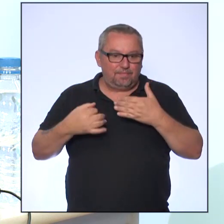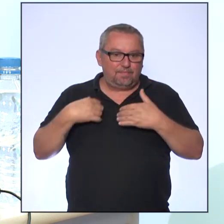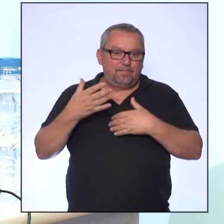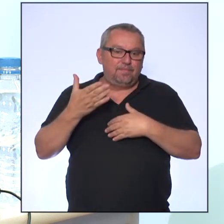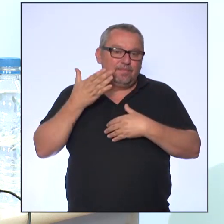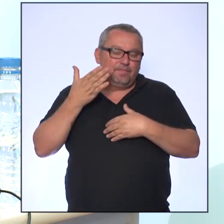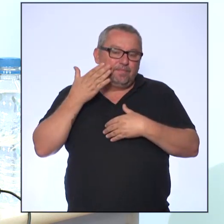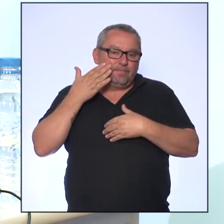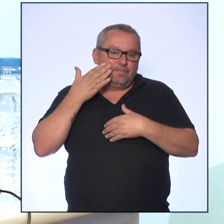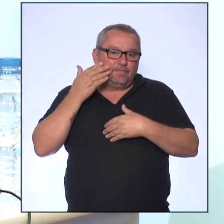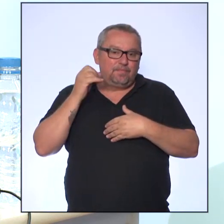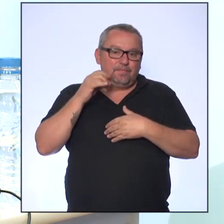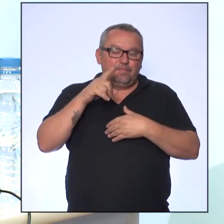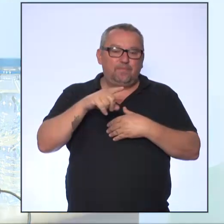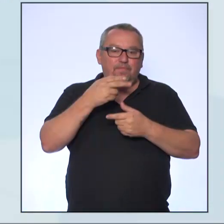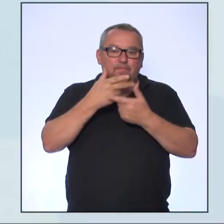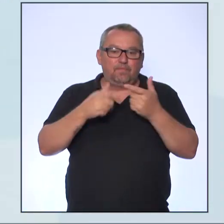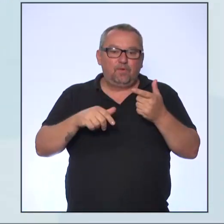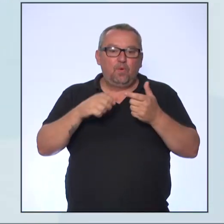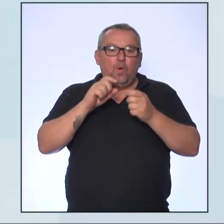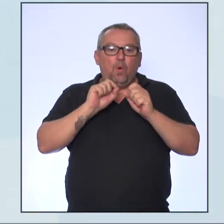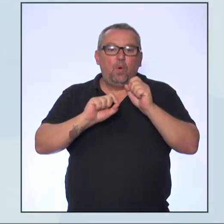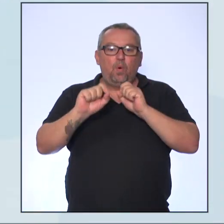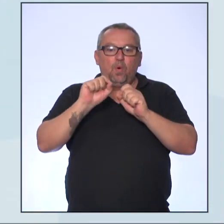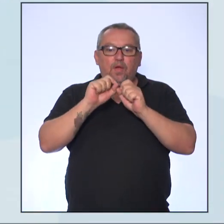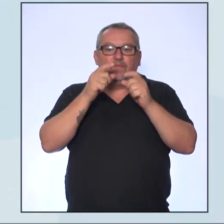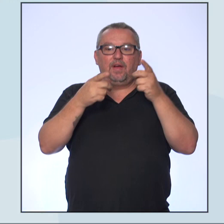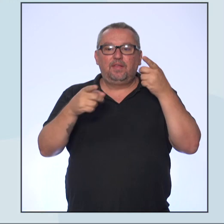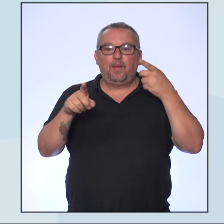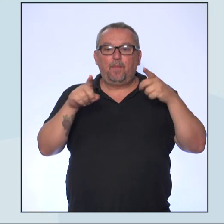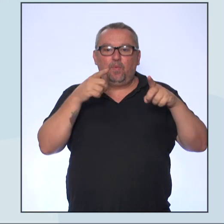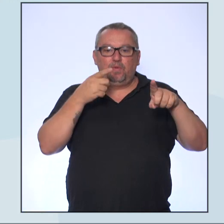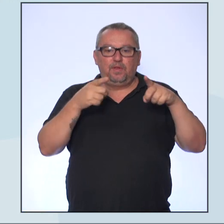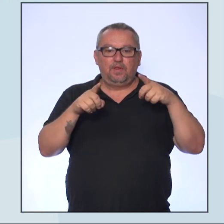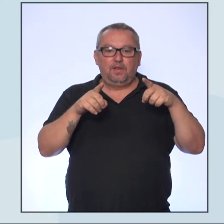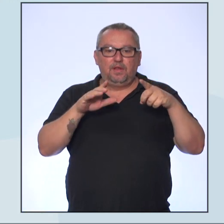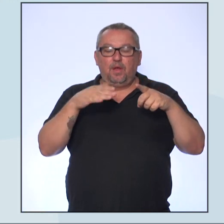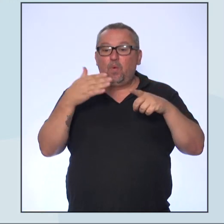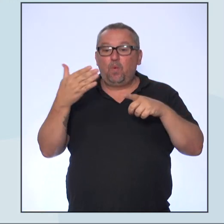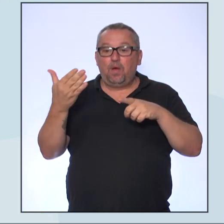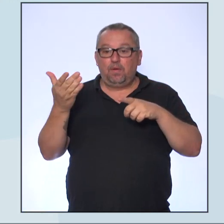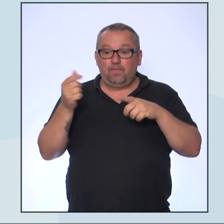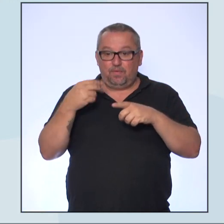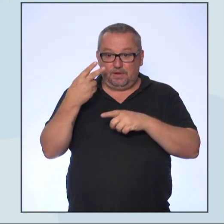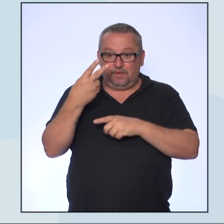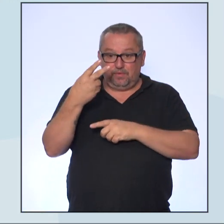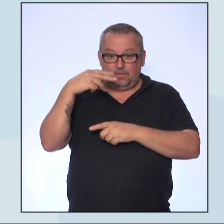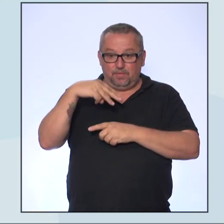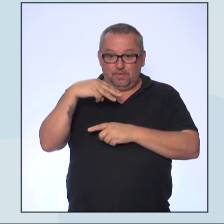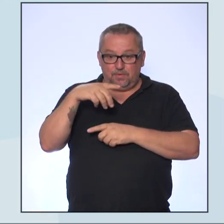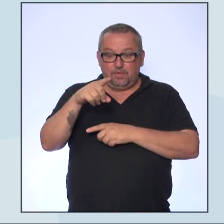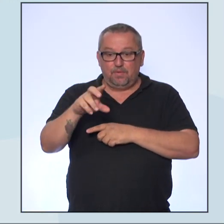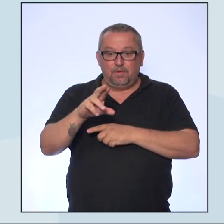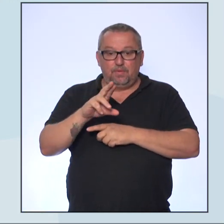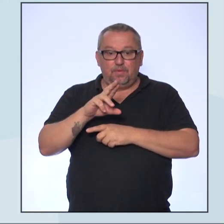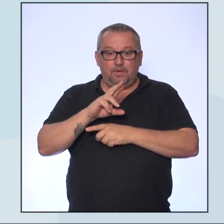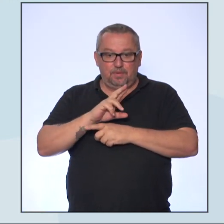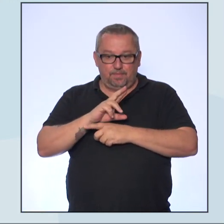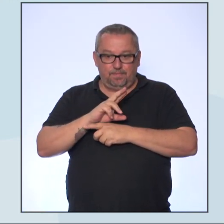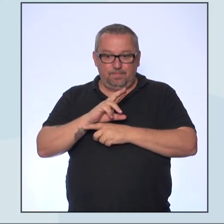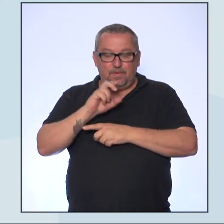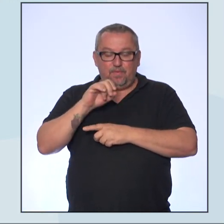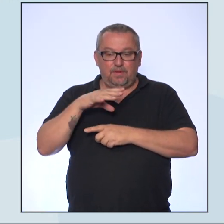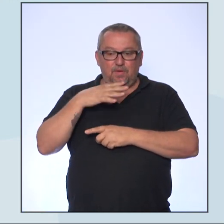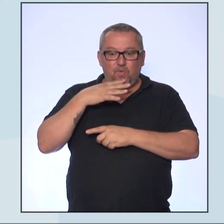saber se vocês conhecem os elementos constitutivos da música e quais são eles. Eu vou dar 2 minutos para vocês me responderem. Se